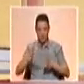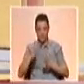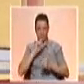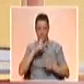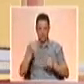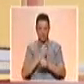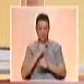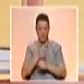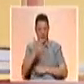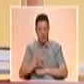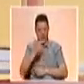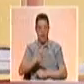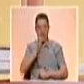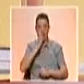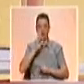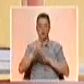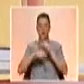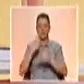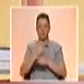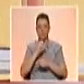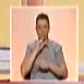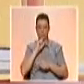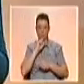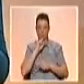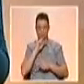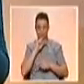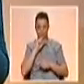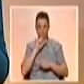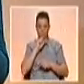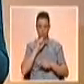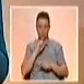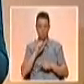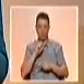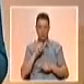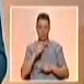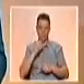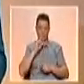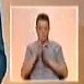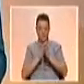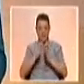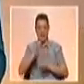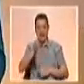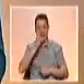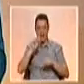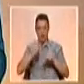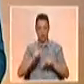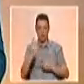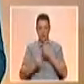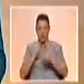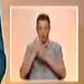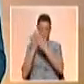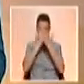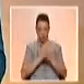reter a água? E depois o que é que acontece a essa água? Podem, depois podemos eventualmente reutilizar essa água. Nós, neste momento, estamos a realizar alguns